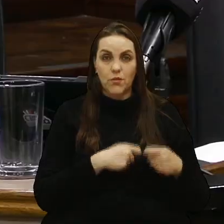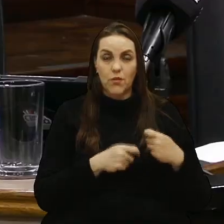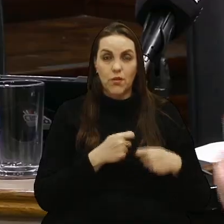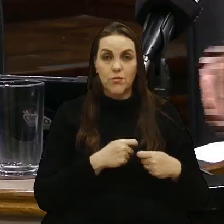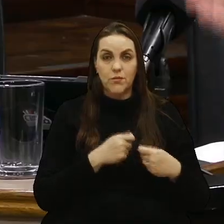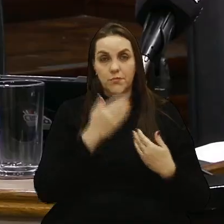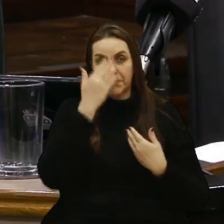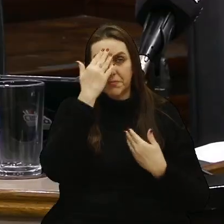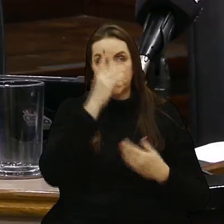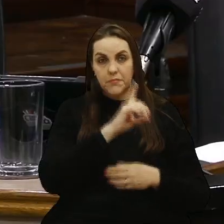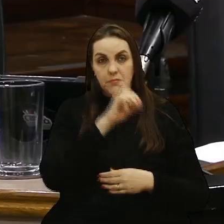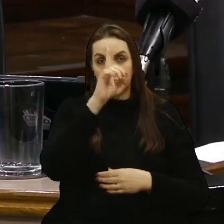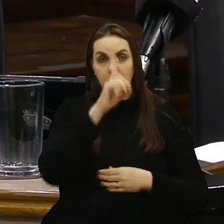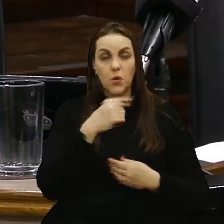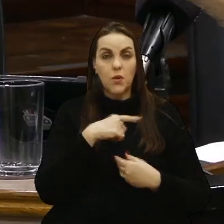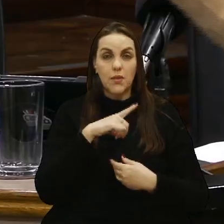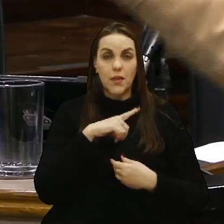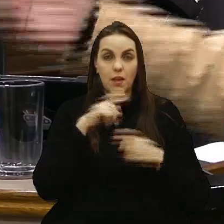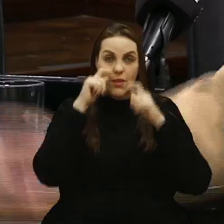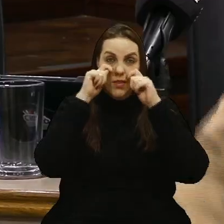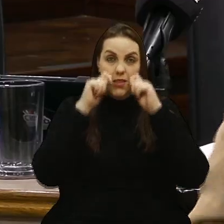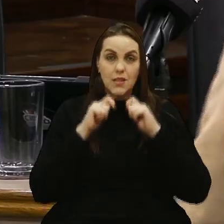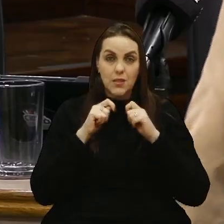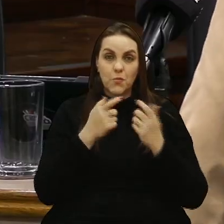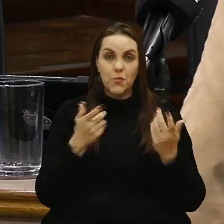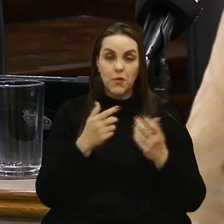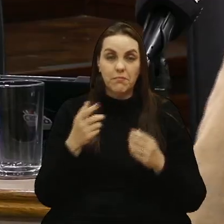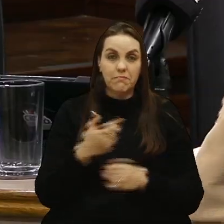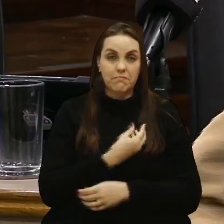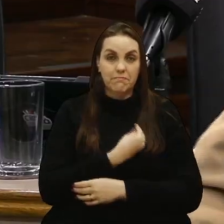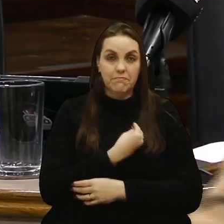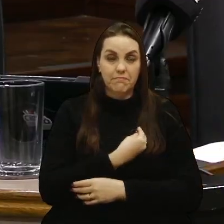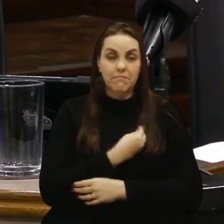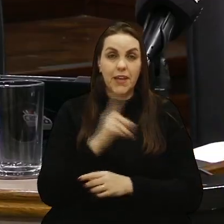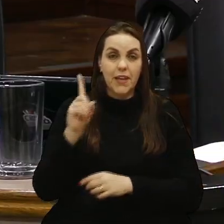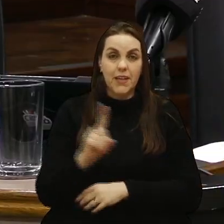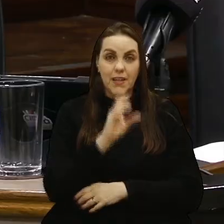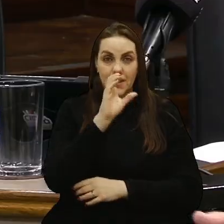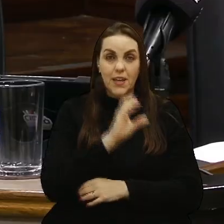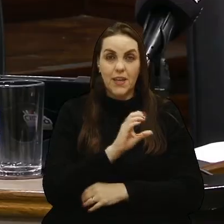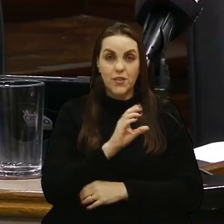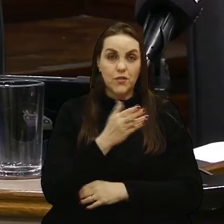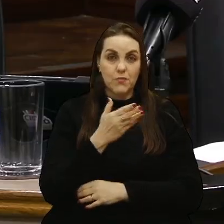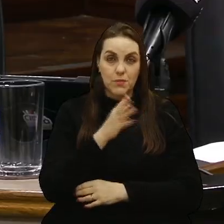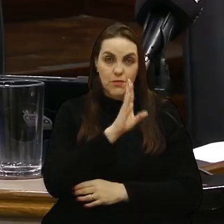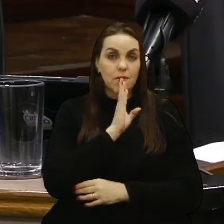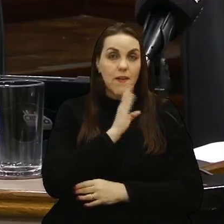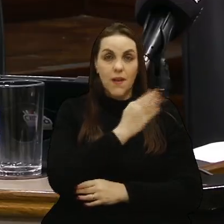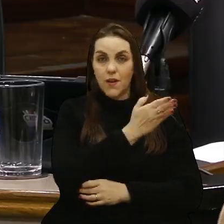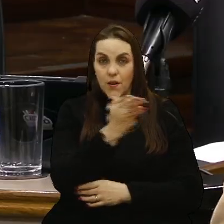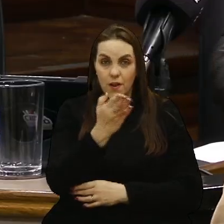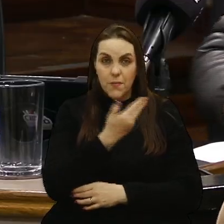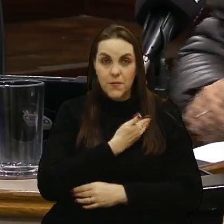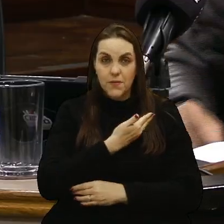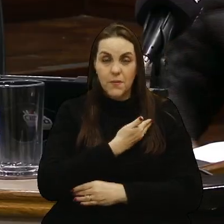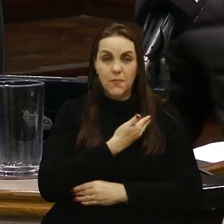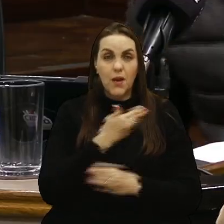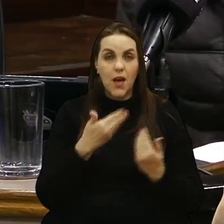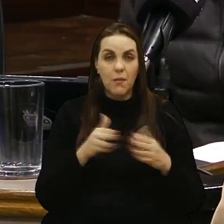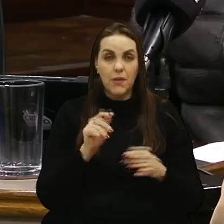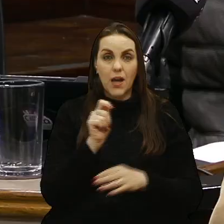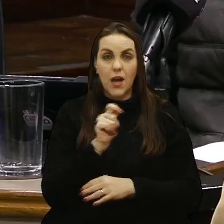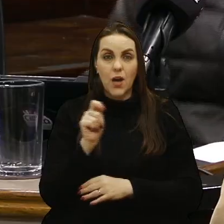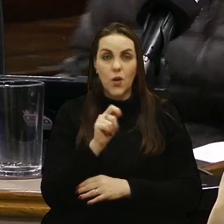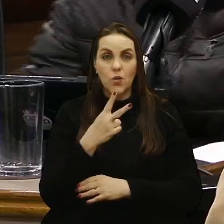tenho testemunha presente aqui, meus clientes, meus conhecidos, desde que eu abri minha oficina, que eu abri no ano de agosto de 2000, então eu sei que lidar